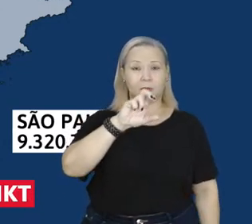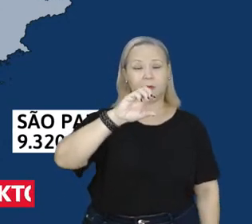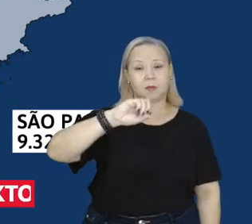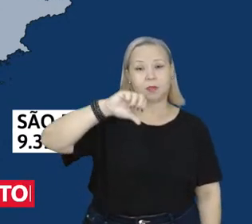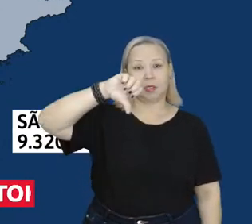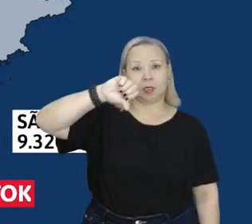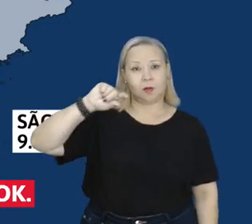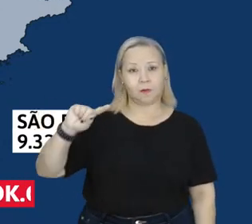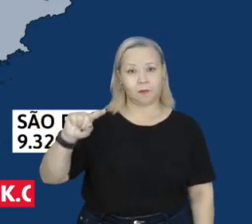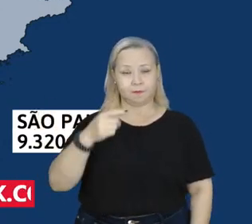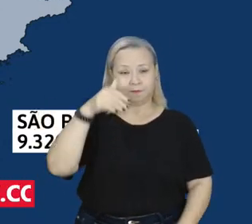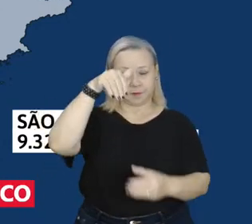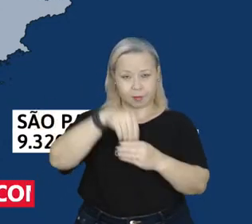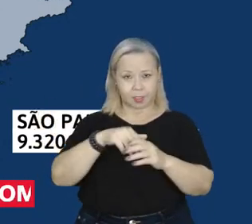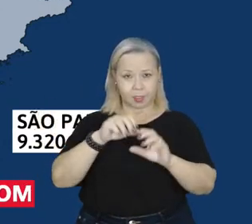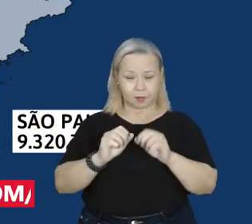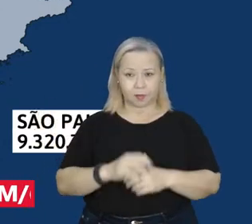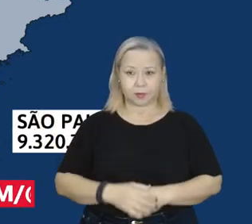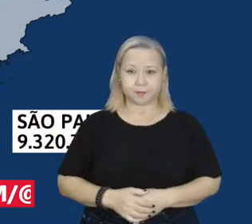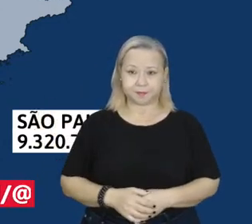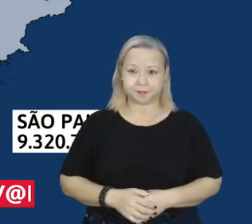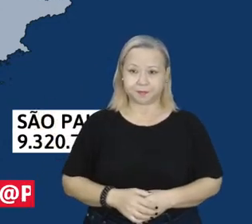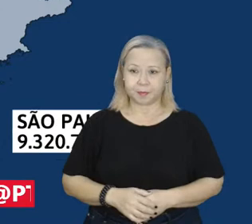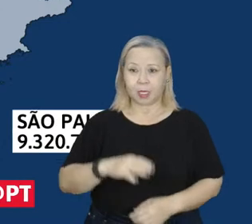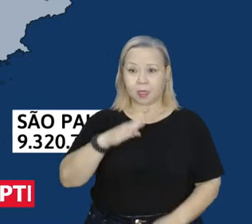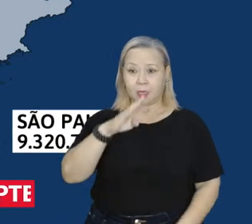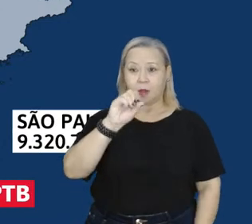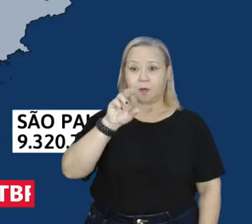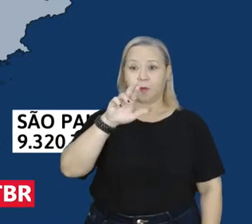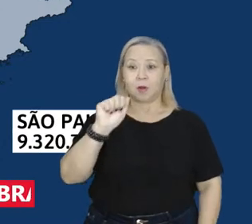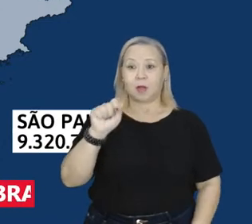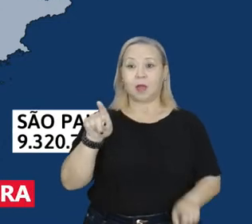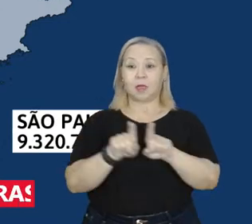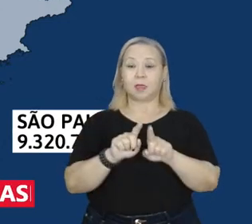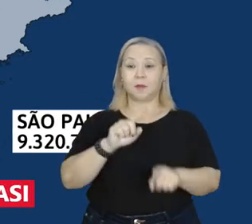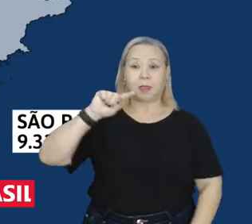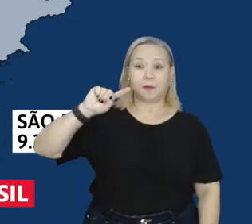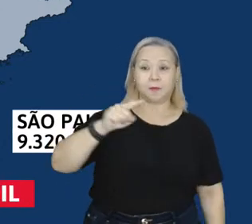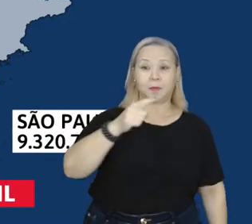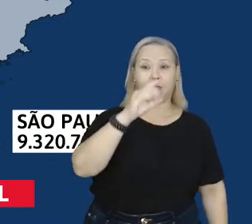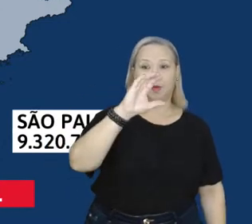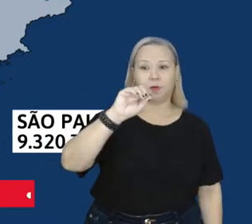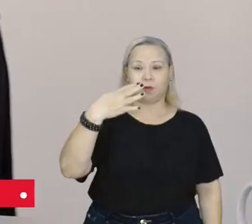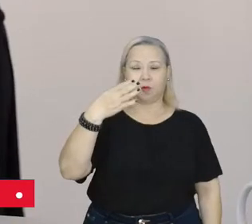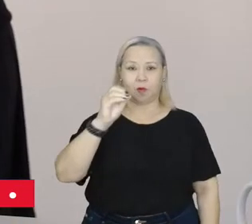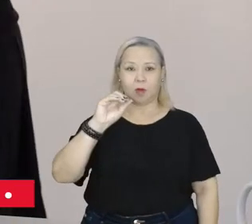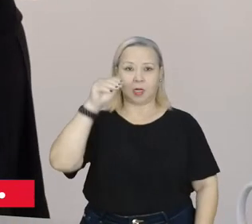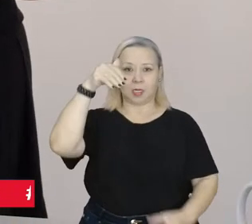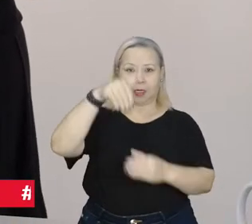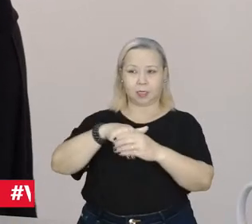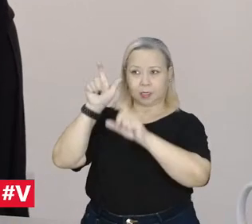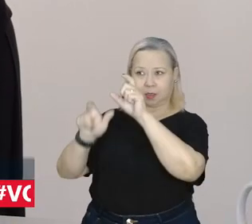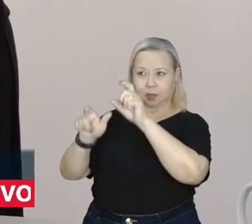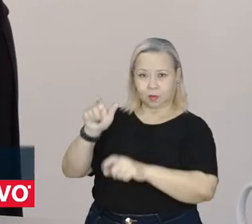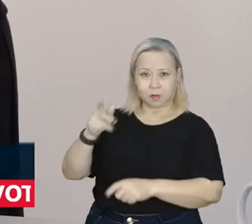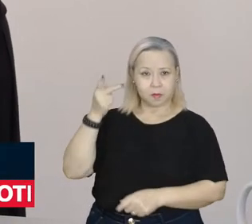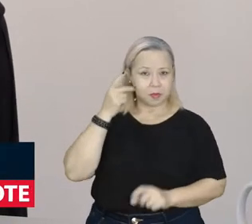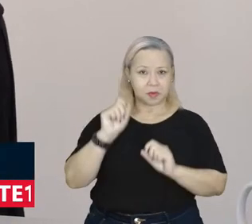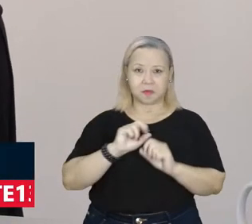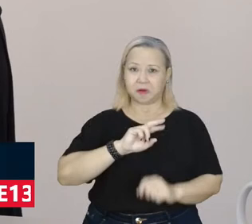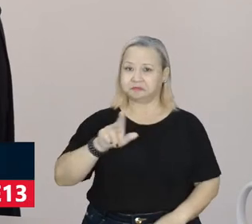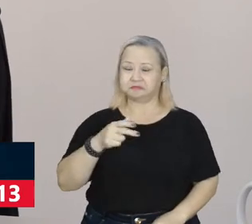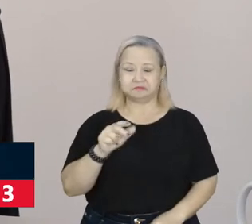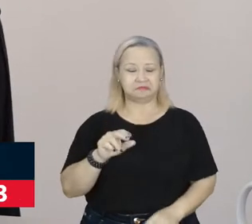o menor colégio eleitoral também do Brasil. Lá, só 1.040 eleitores. São Paulo, então, concentra o maior